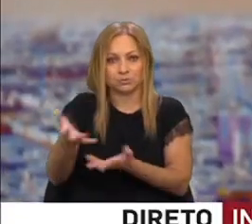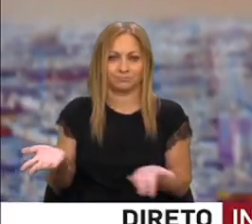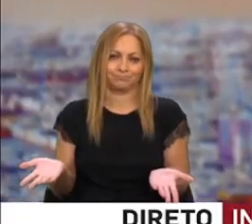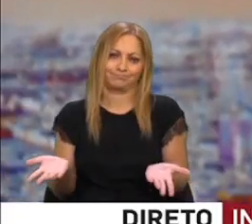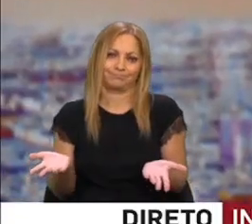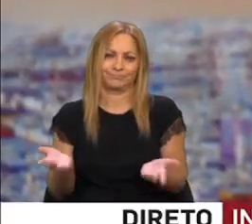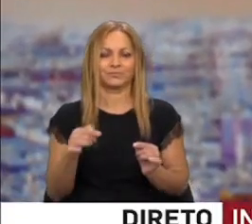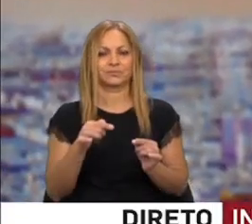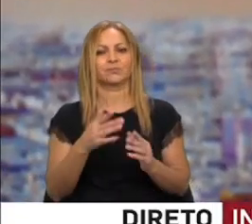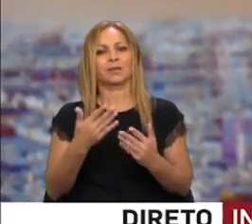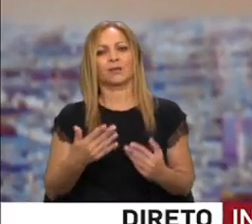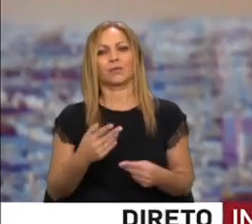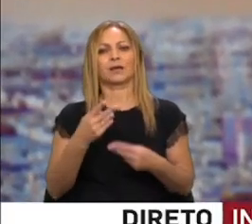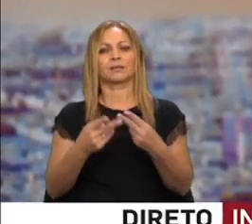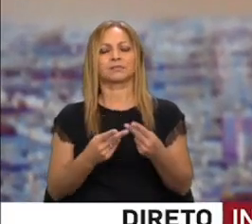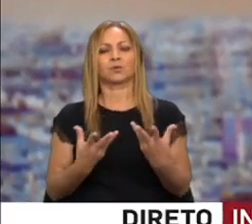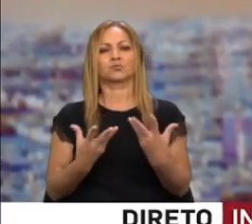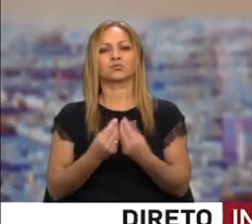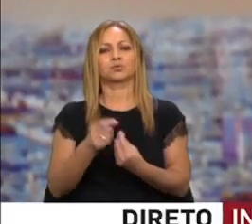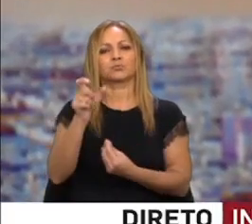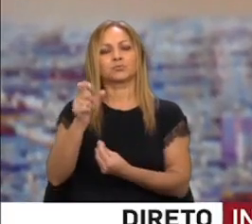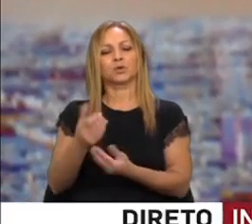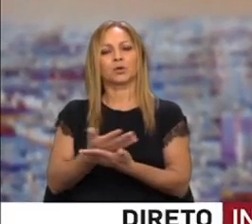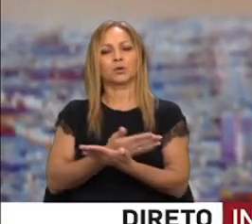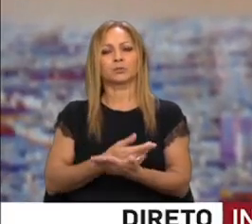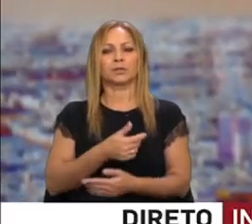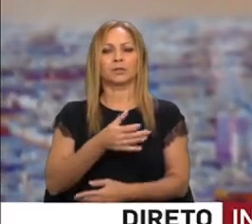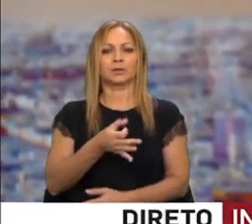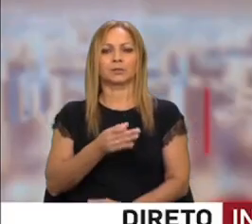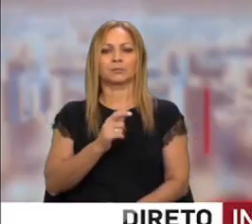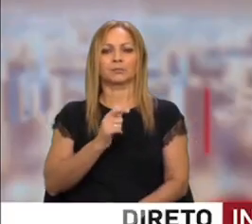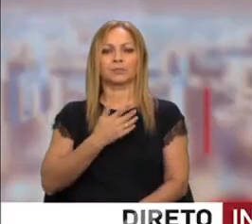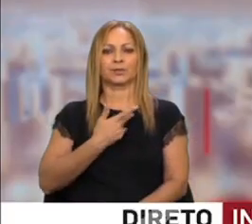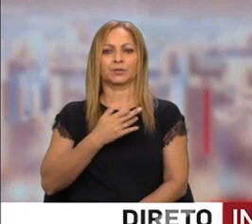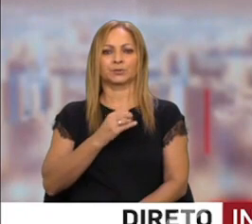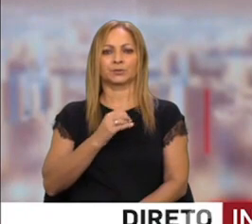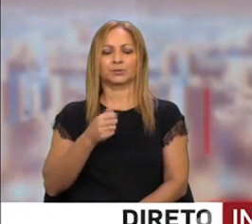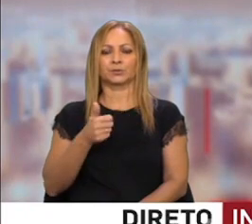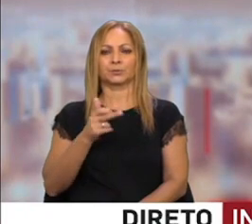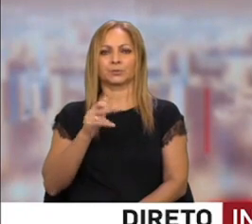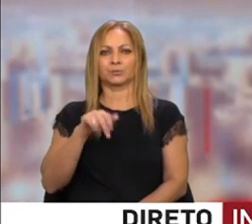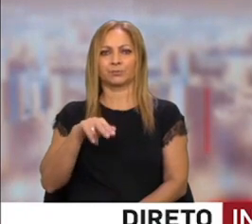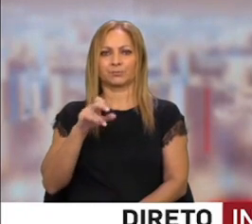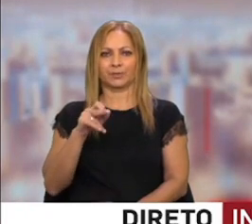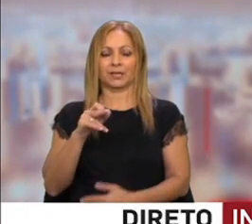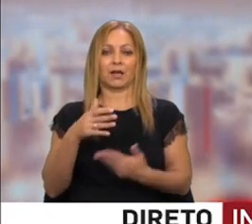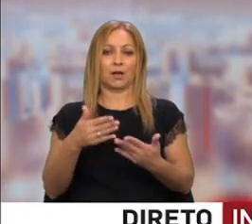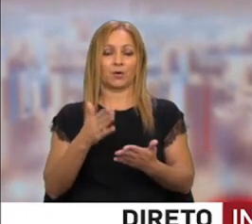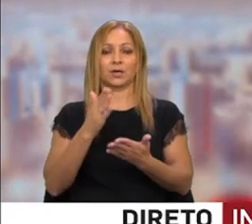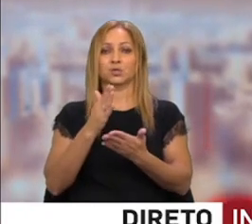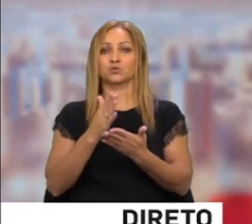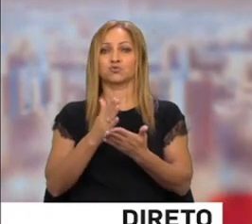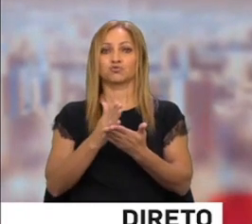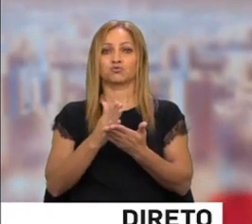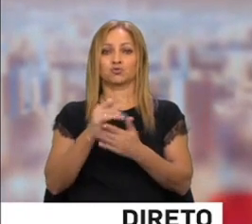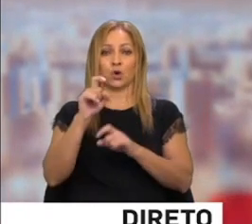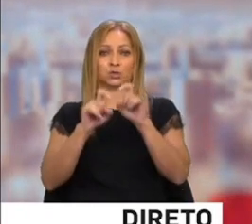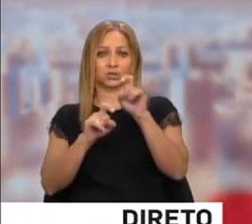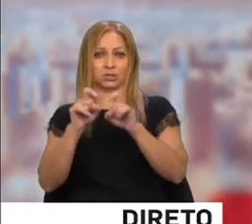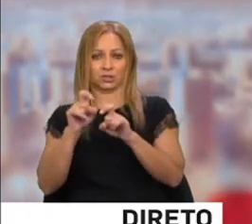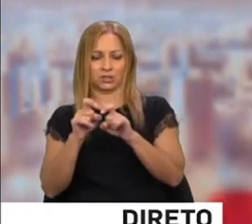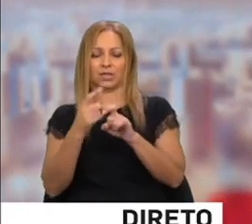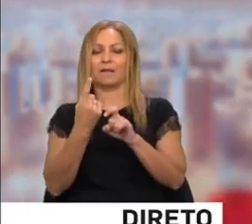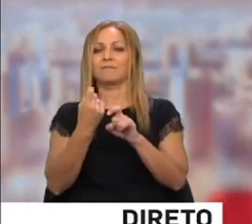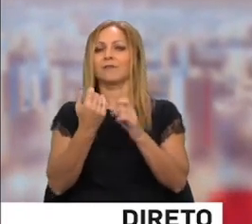para termos para a análise com economista Pedro brinca Boa tarde Pedro para já são só estimativas os valores finais